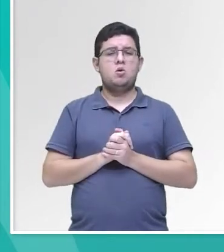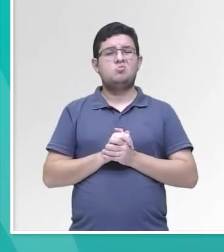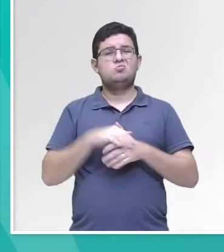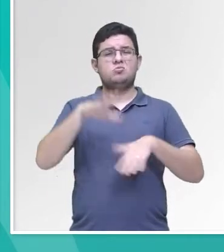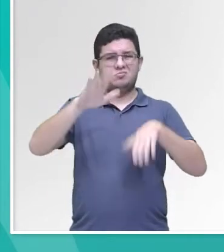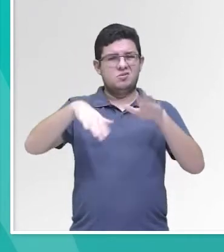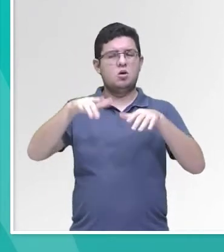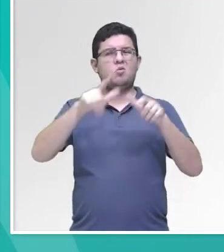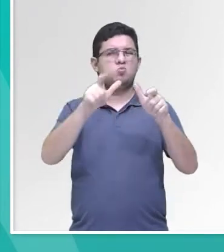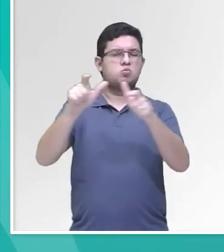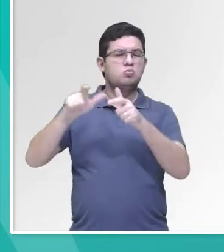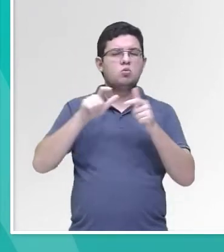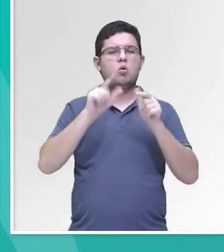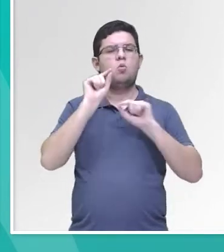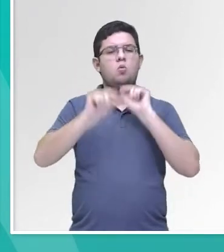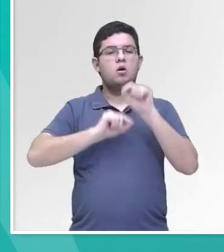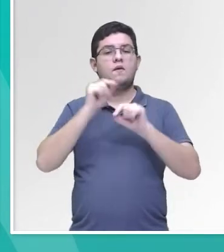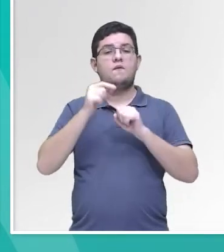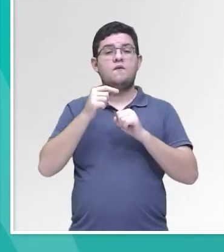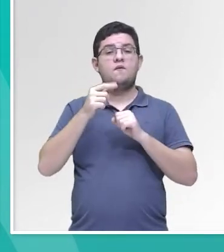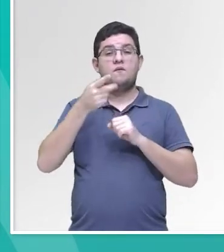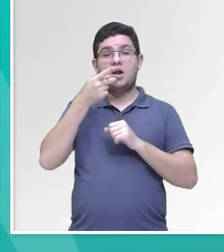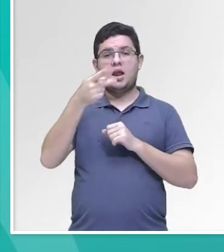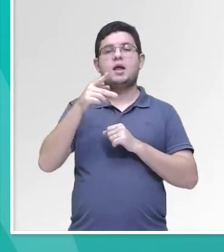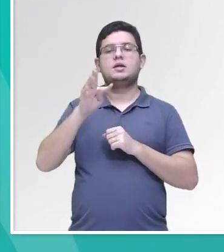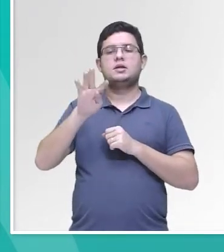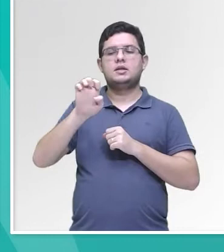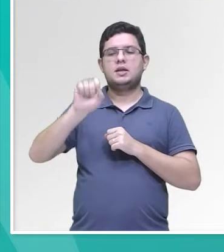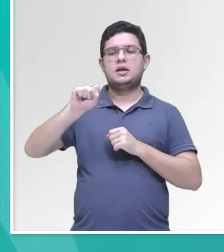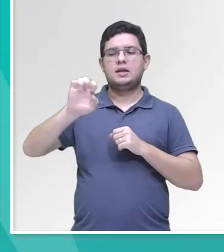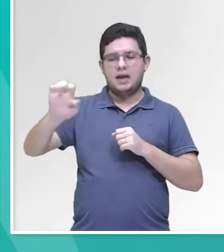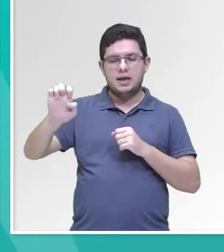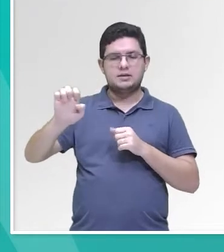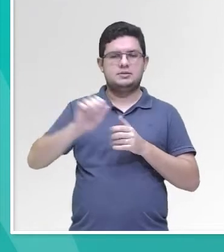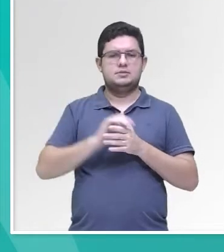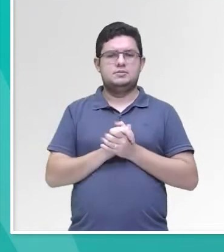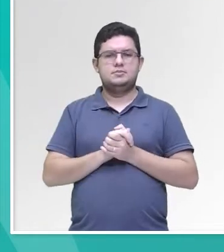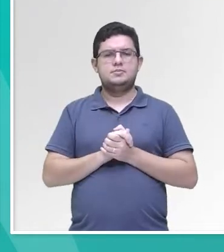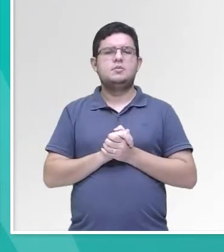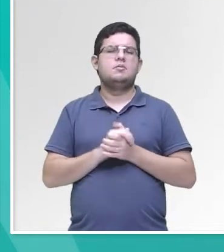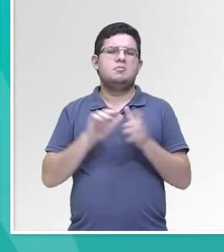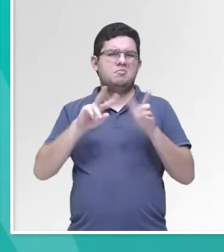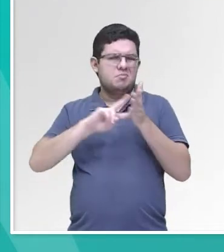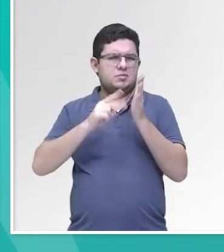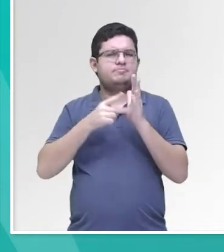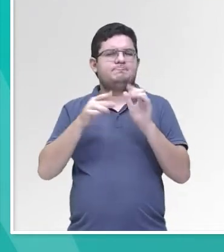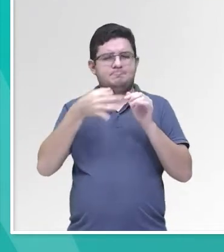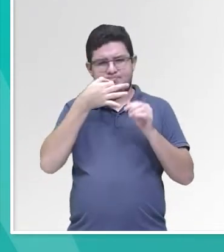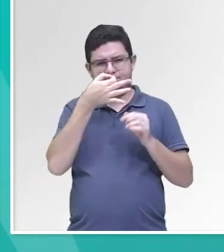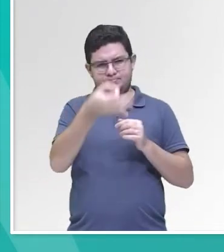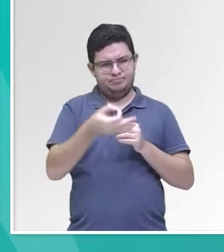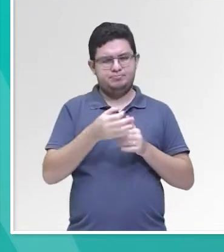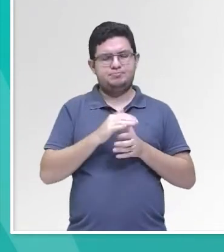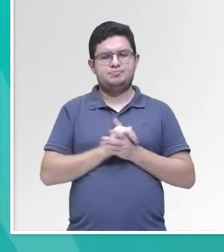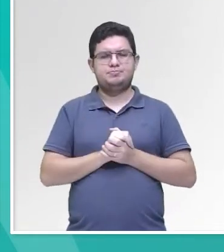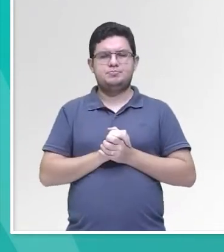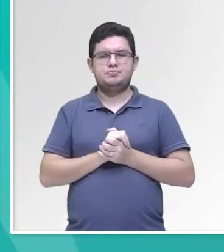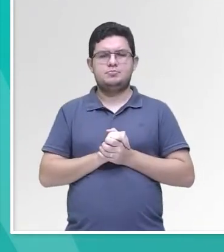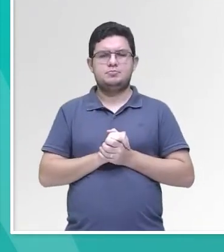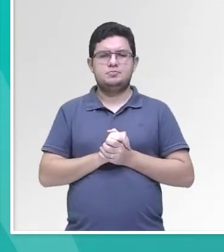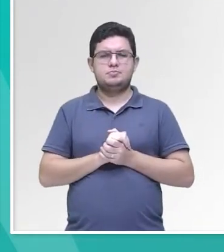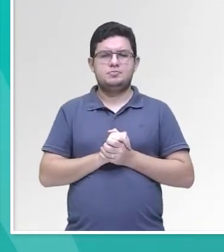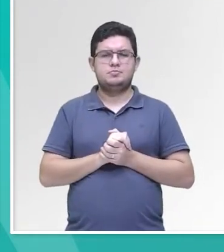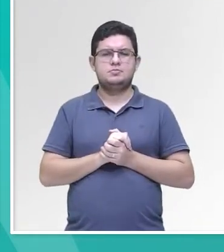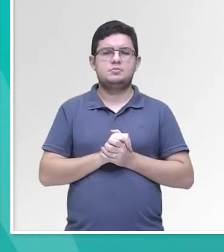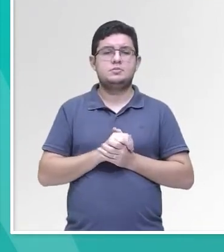isso aqui também de tese, né? Então, texto dissertativo argumentativo se